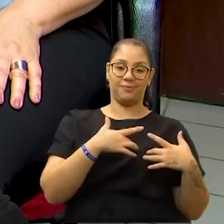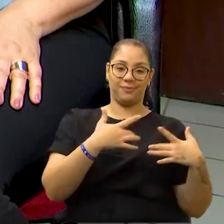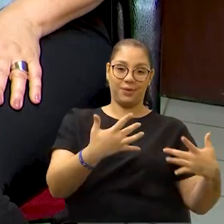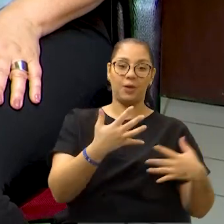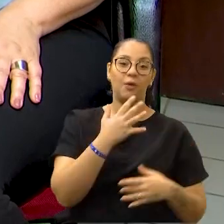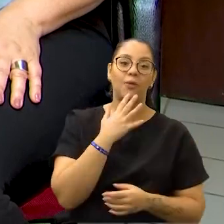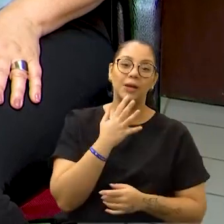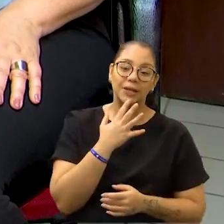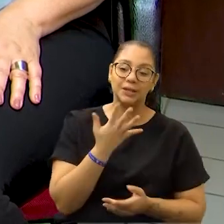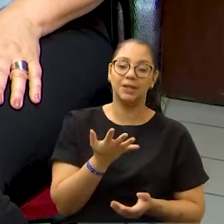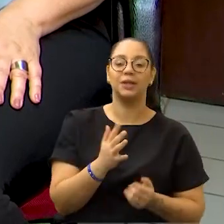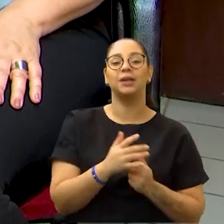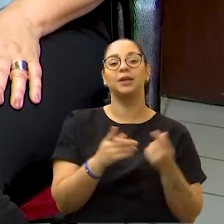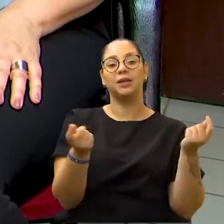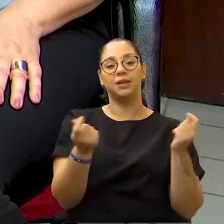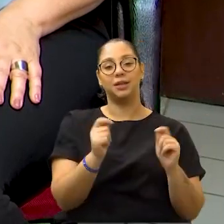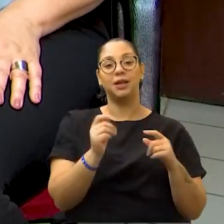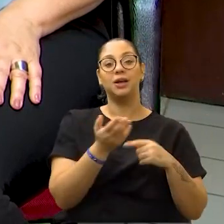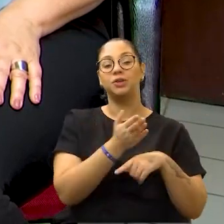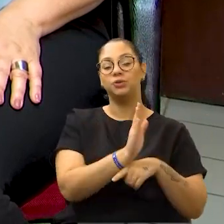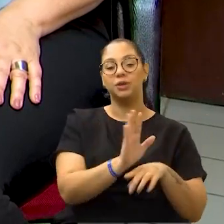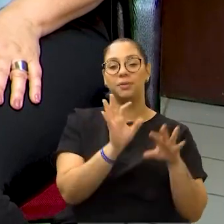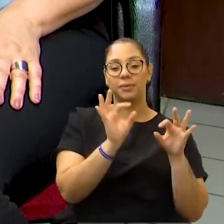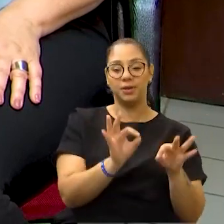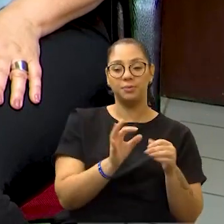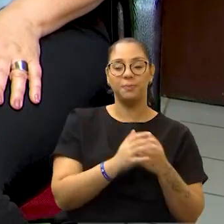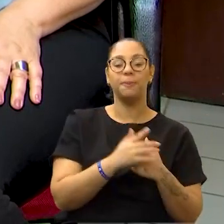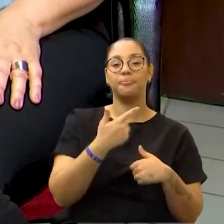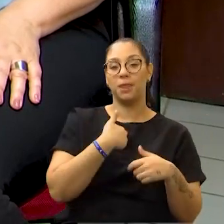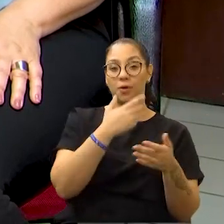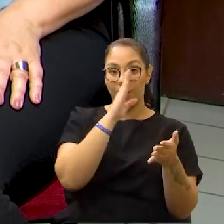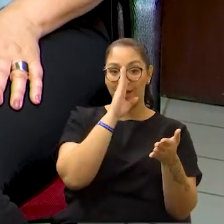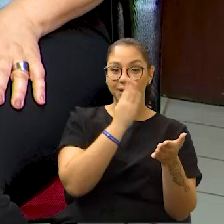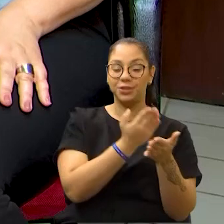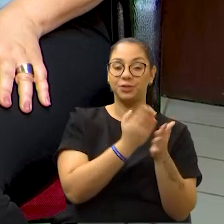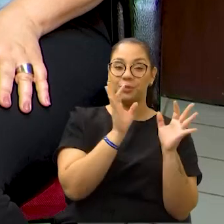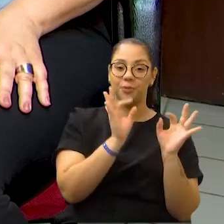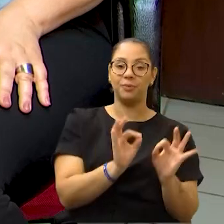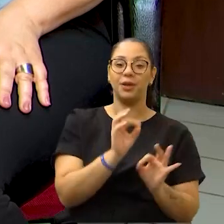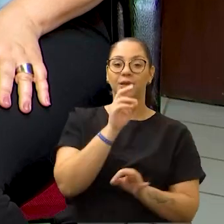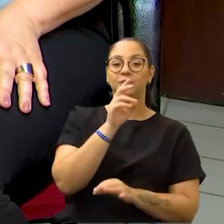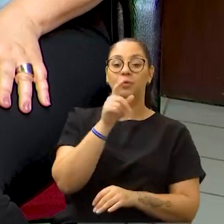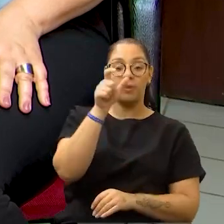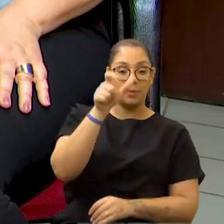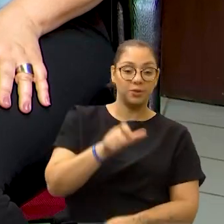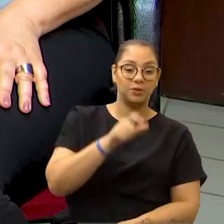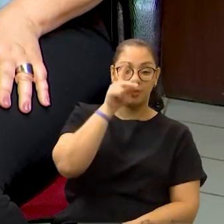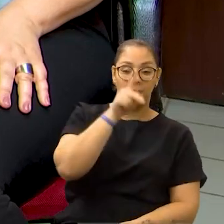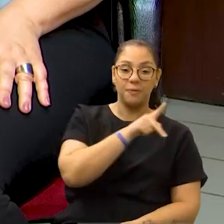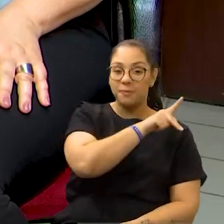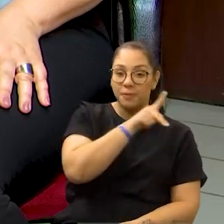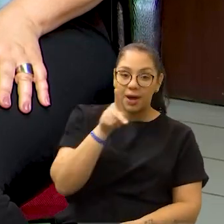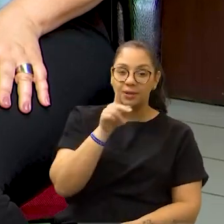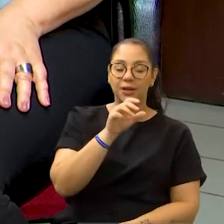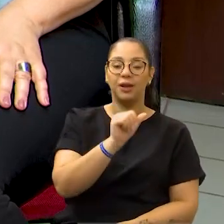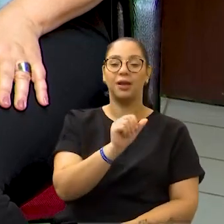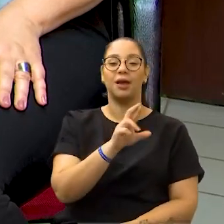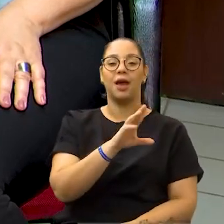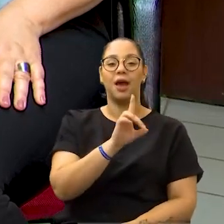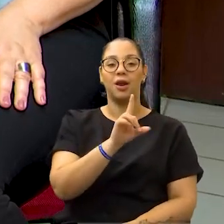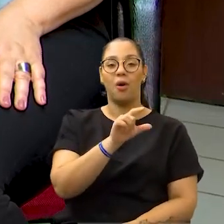solidarizarem, conhecerem, poder ajudar de alguma forma. Eu acredito que o Padre Haroldo está honrado com o trabalho que vocês estão fazendo,